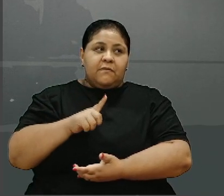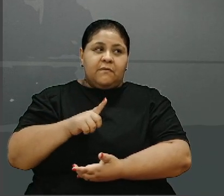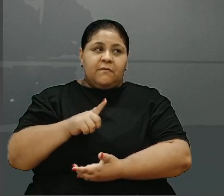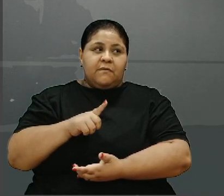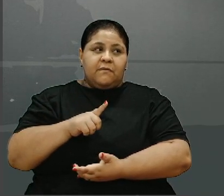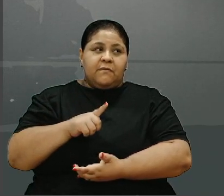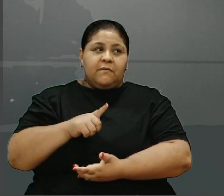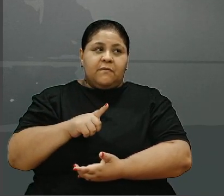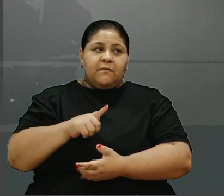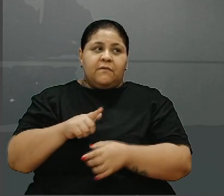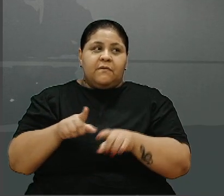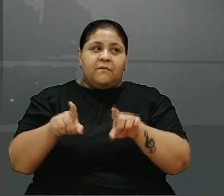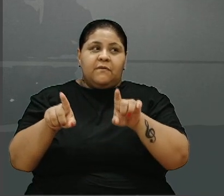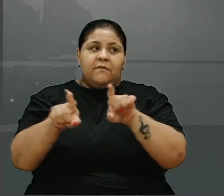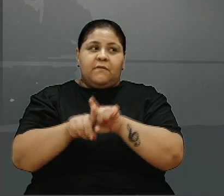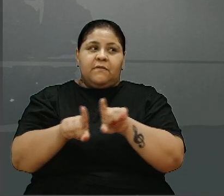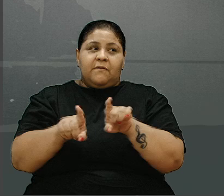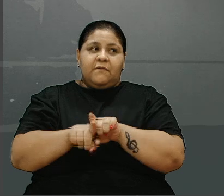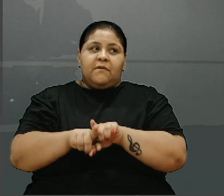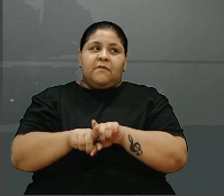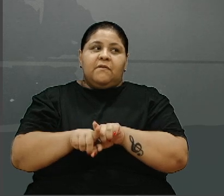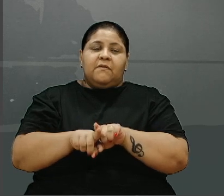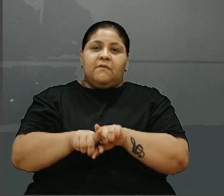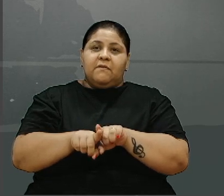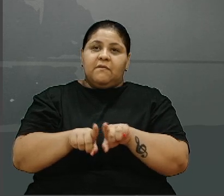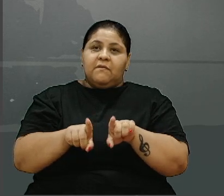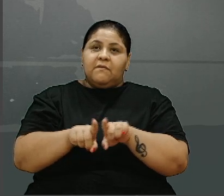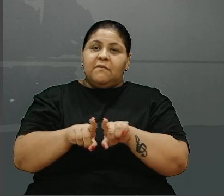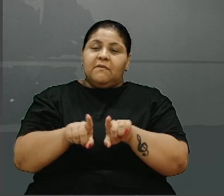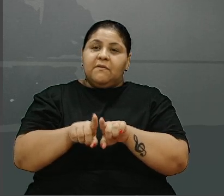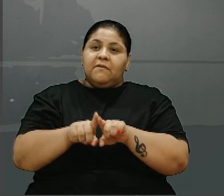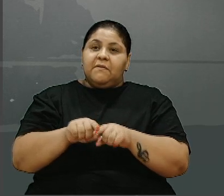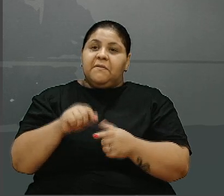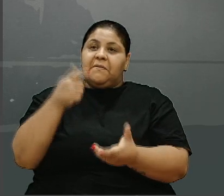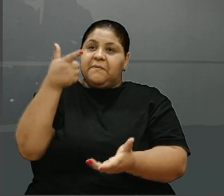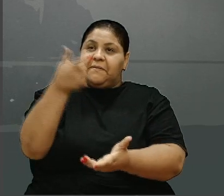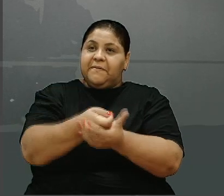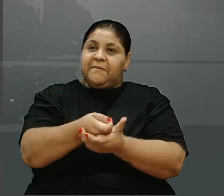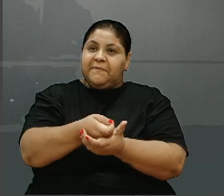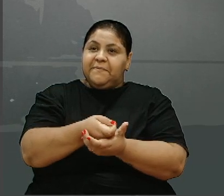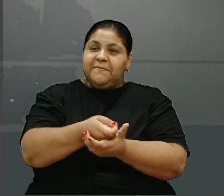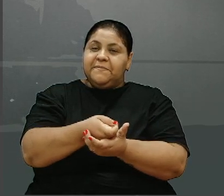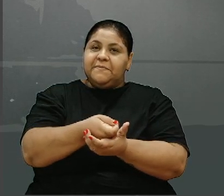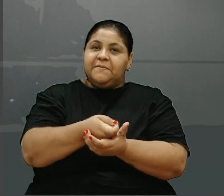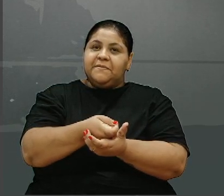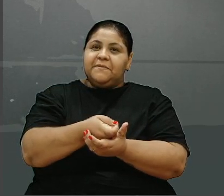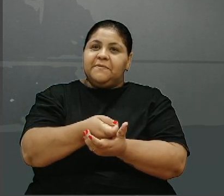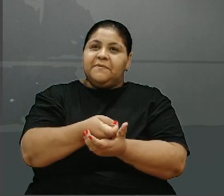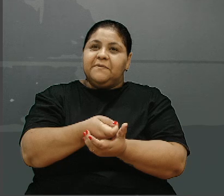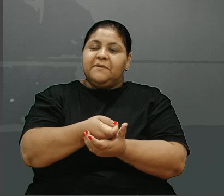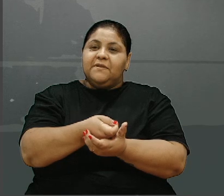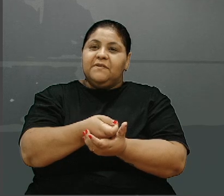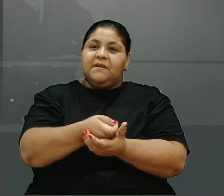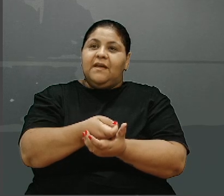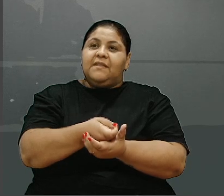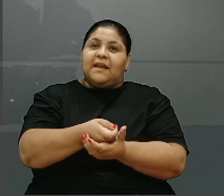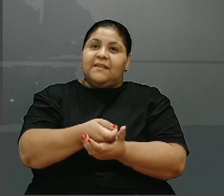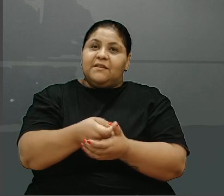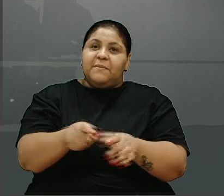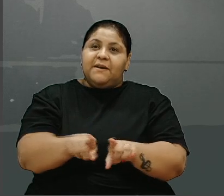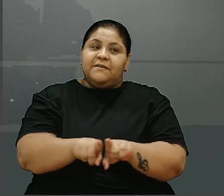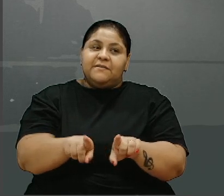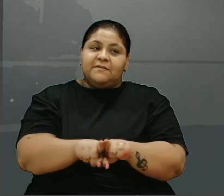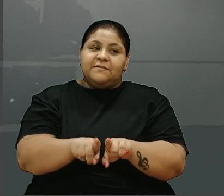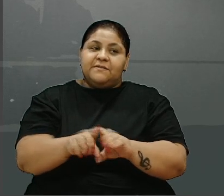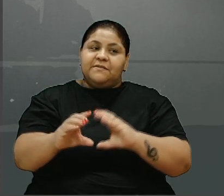TV Câmaras abertas, com o custo todo bancado pelo Ministério da Comunicação. Então, nós